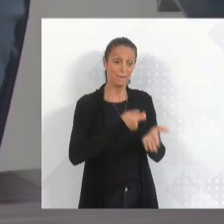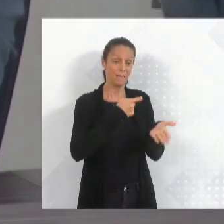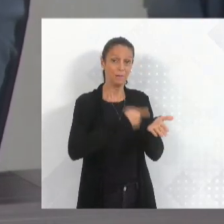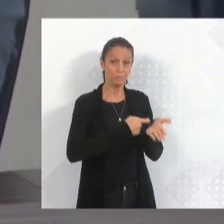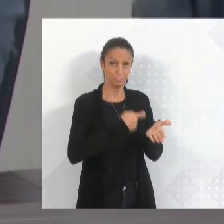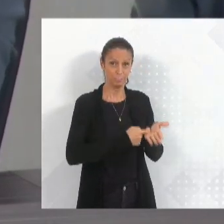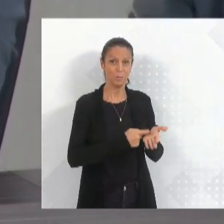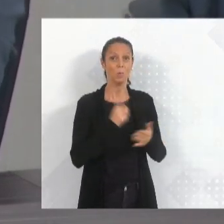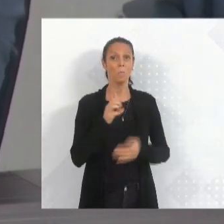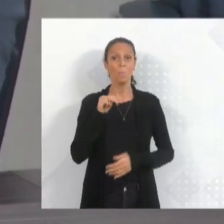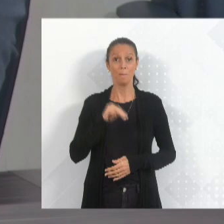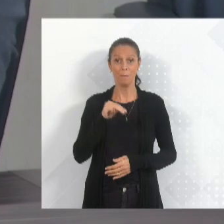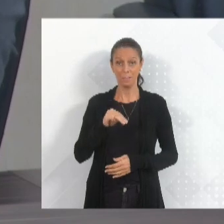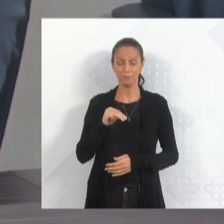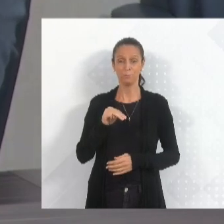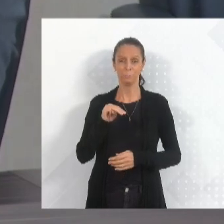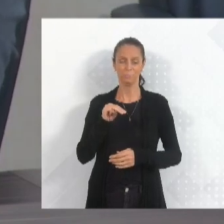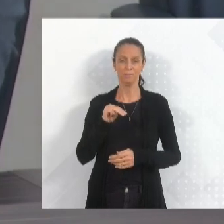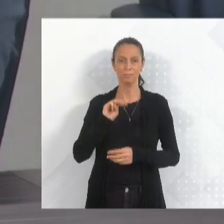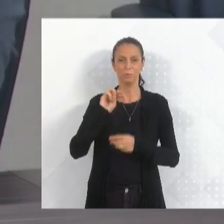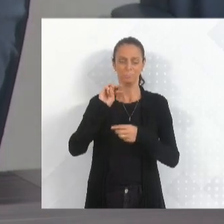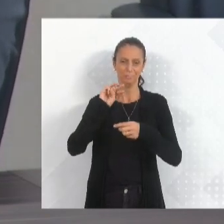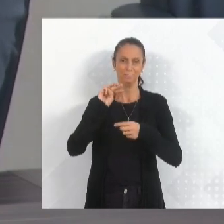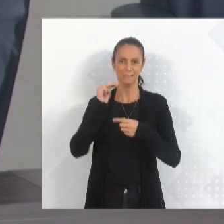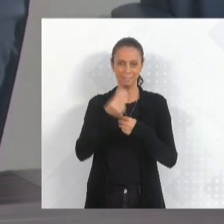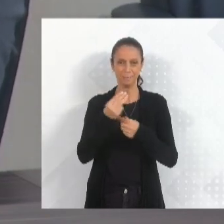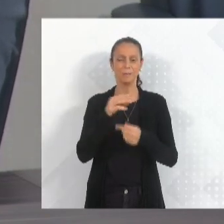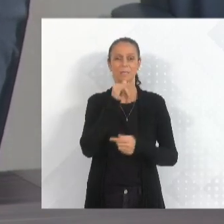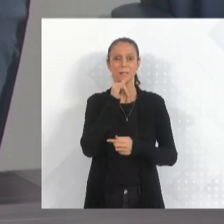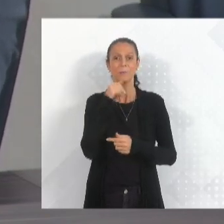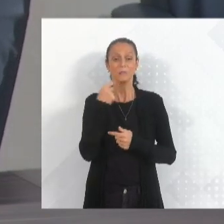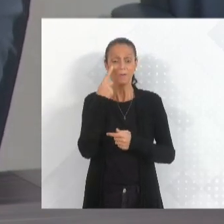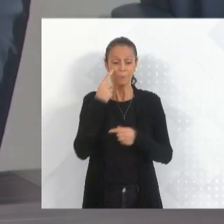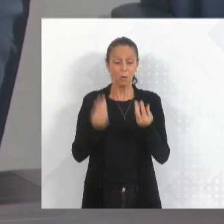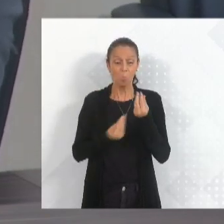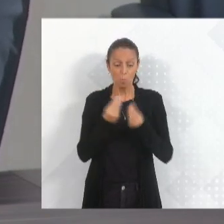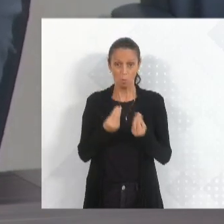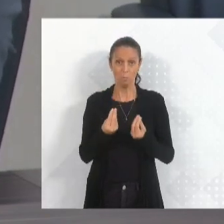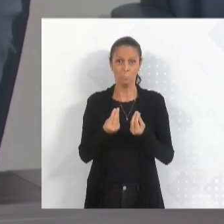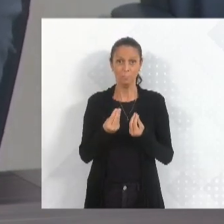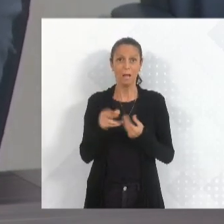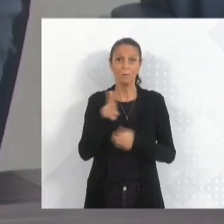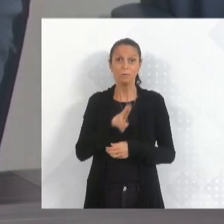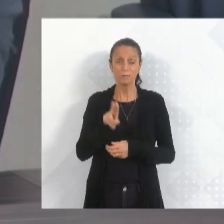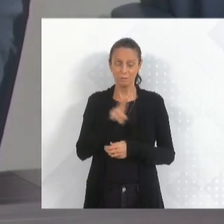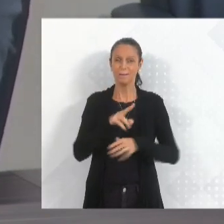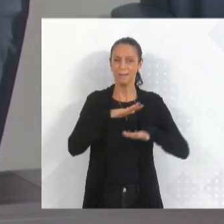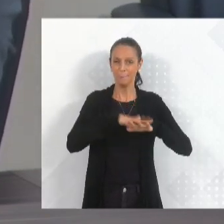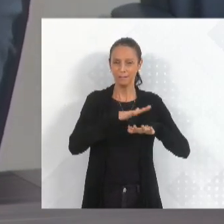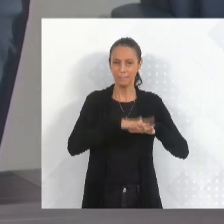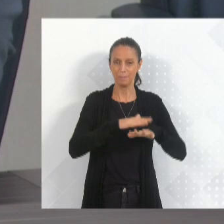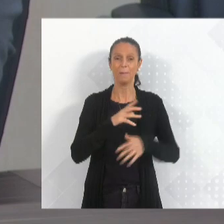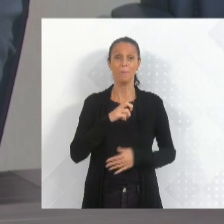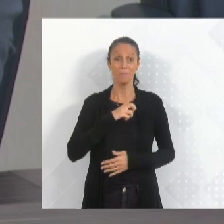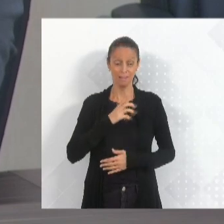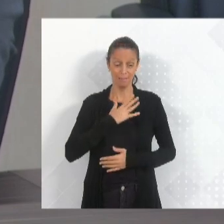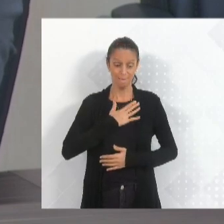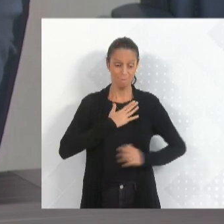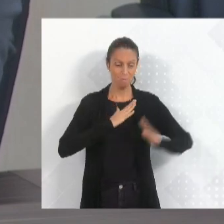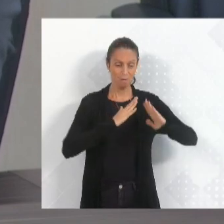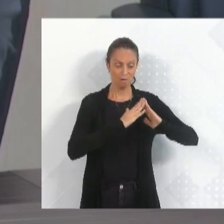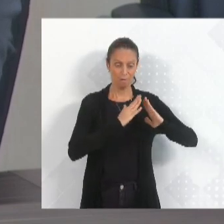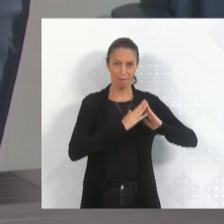de água custa R$ 3,93. Mas para ter água na frente da casa dele, para